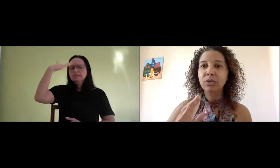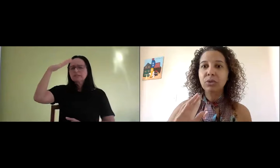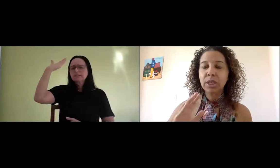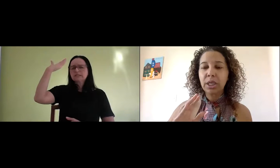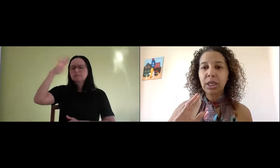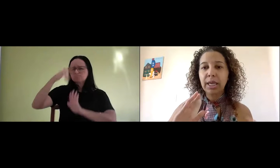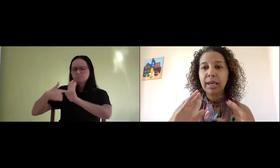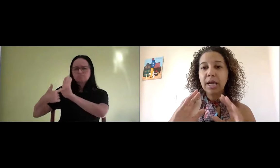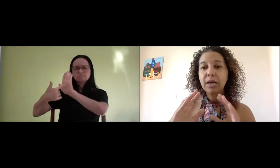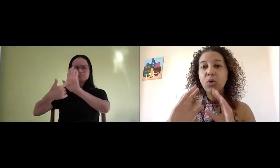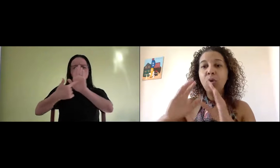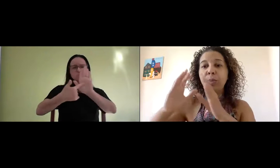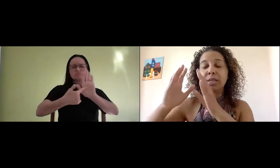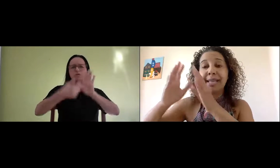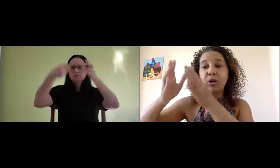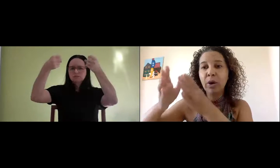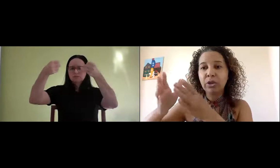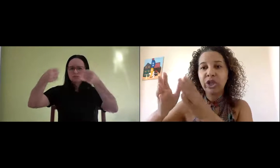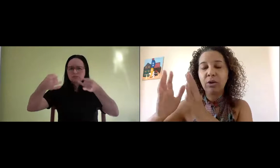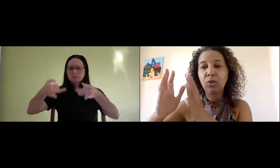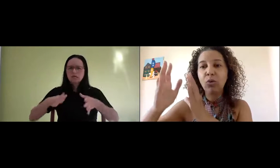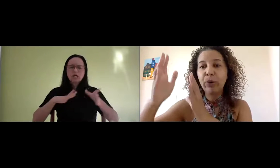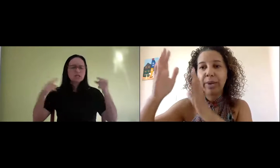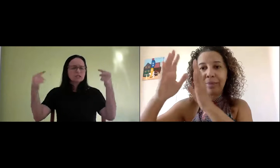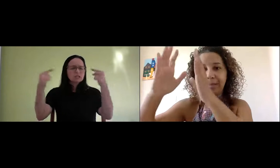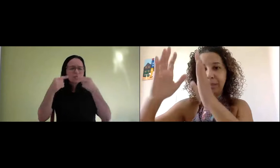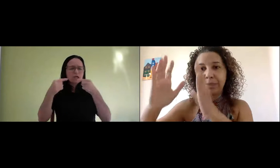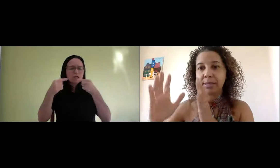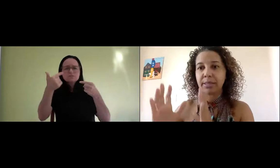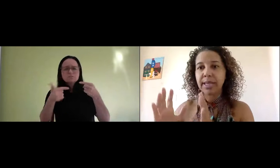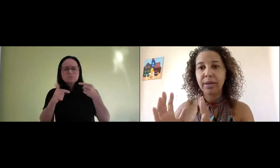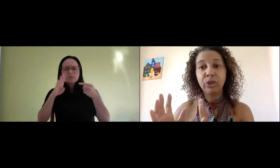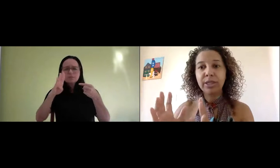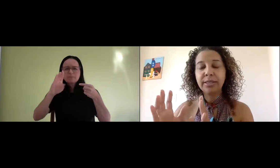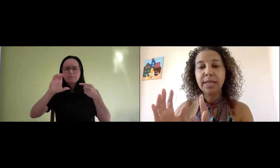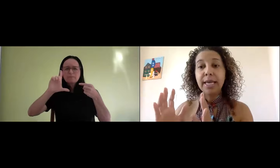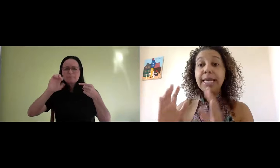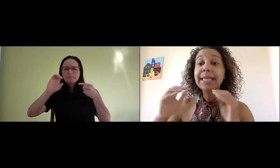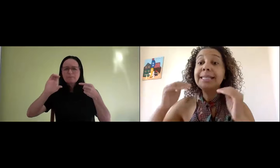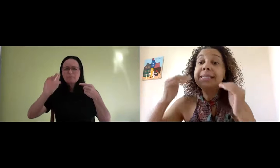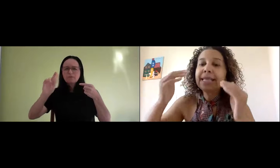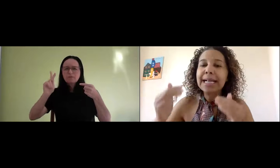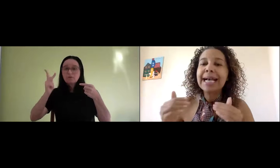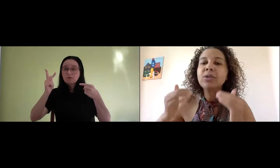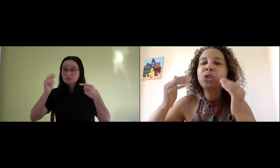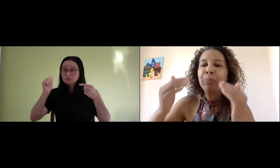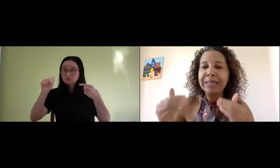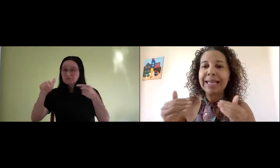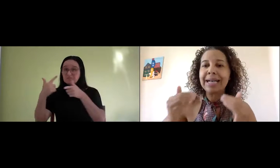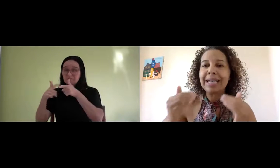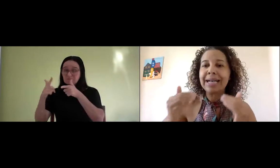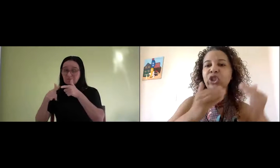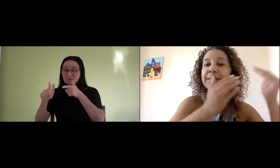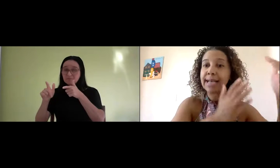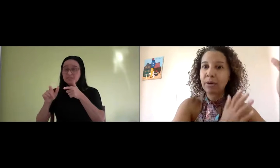mostrando que sem o blockchain o problema das empresas era um X e que se caso se